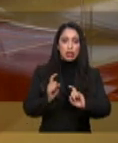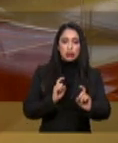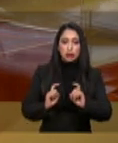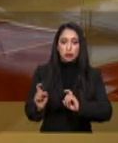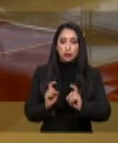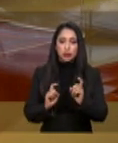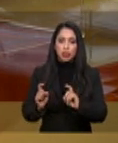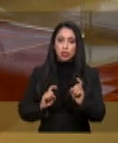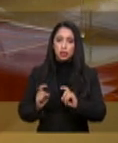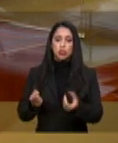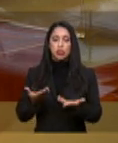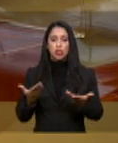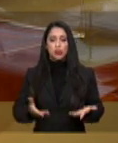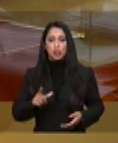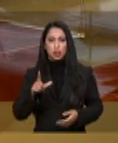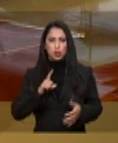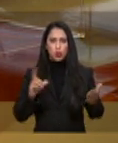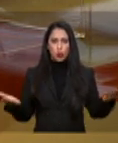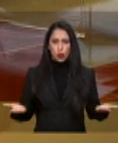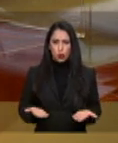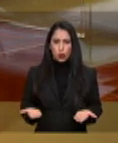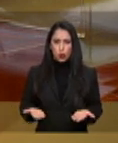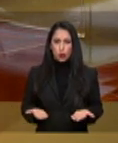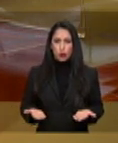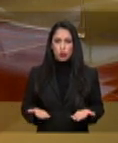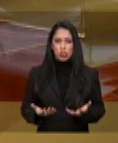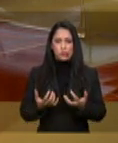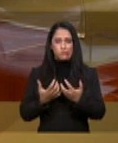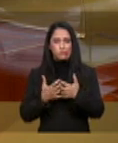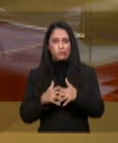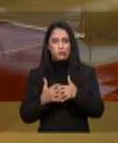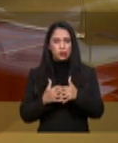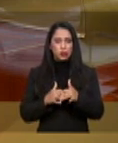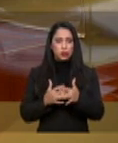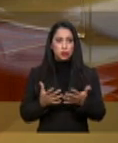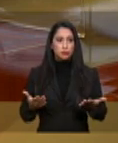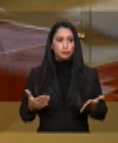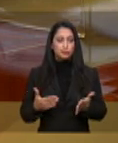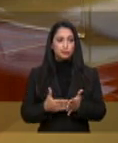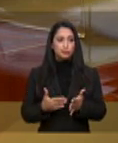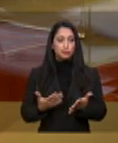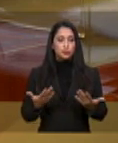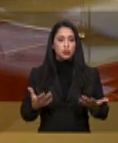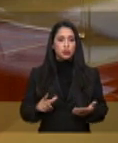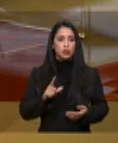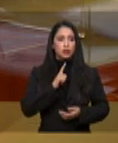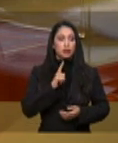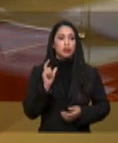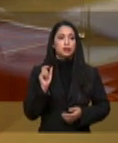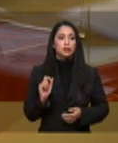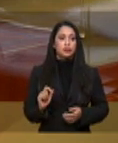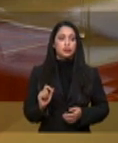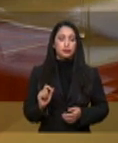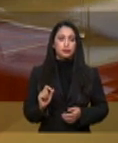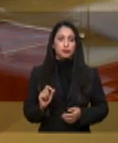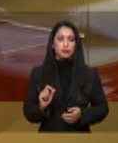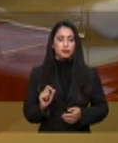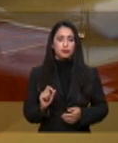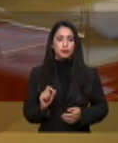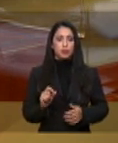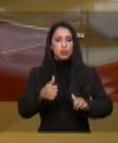hoje é extremamente complexa e evoluída, passará a se tornar instância de